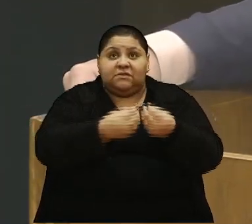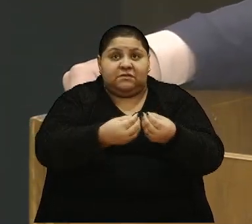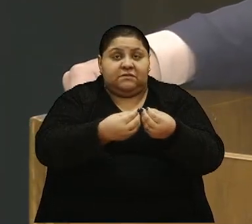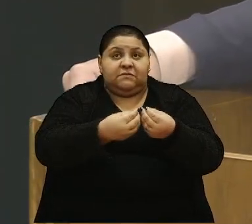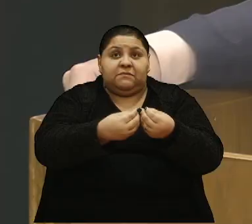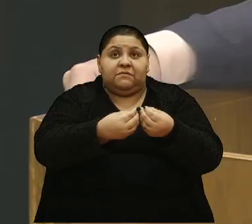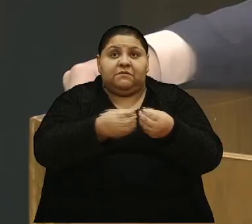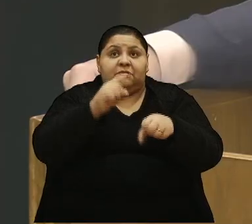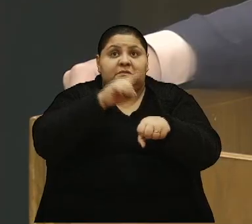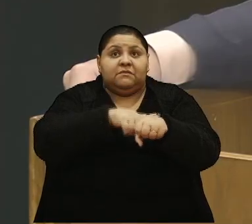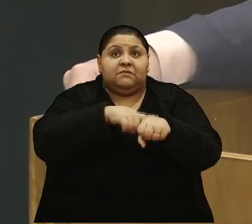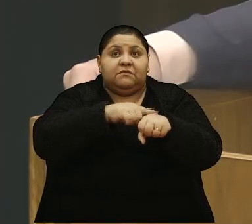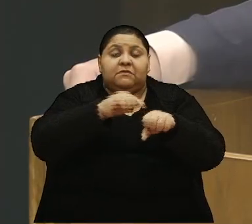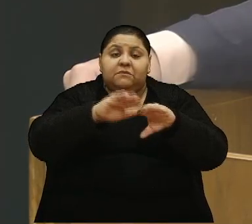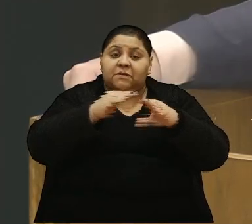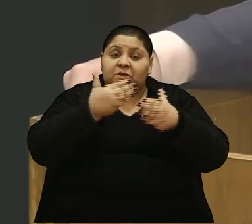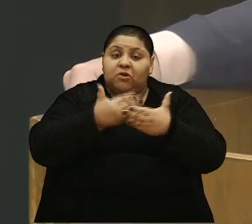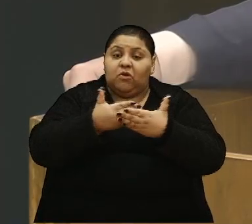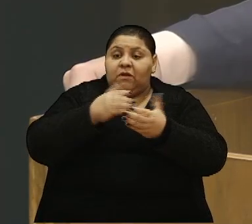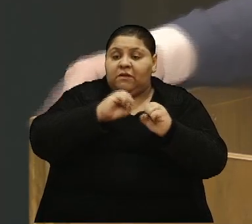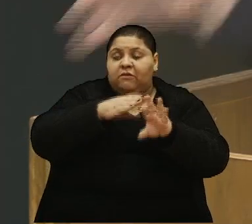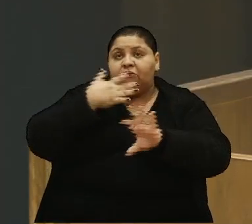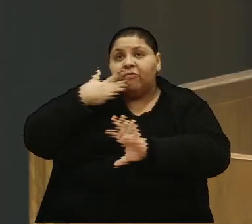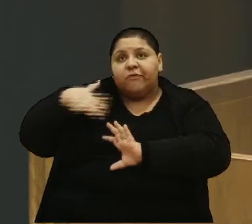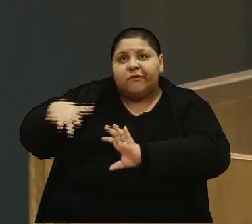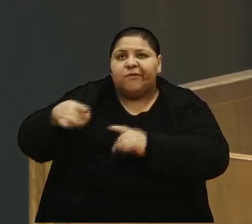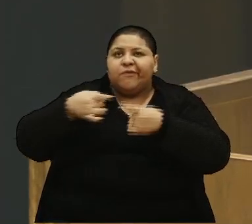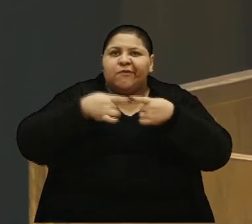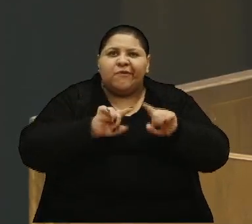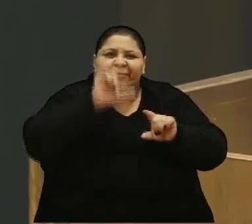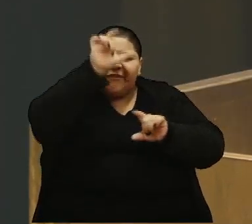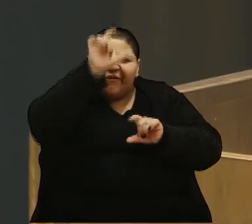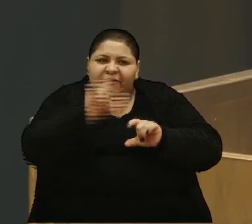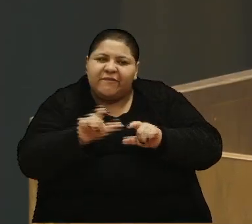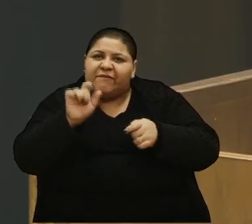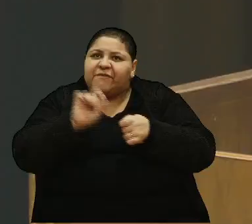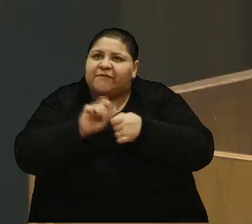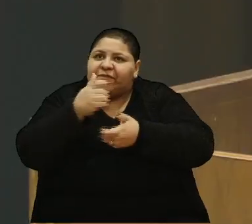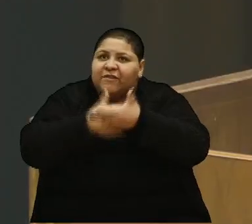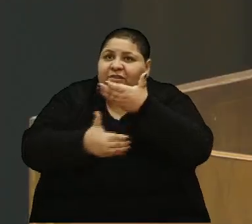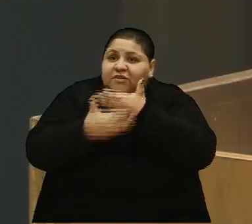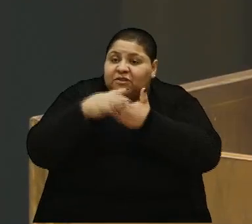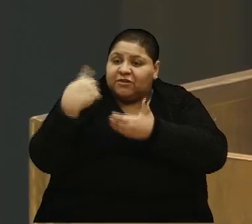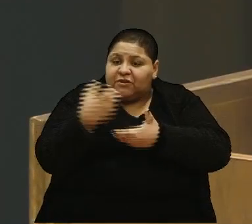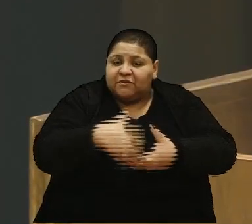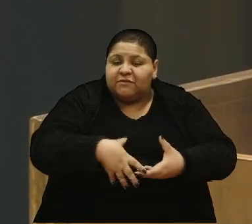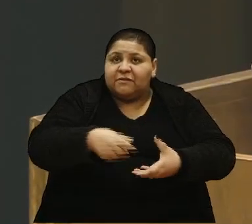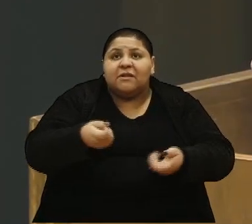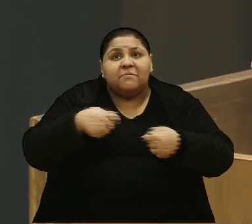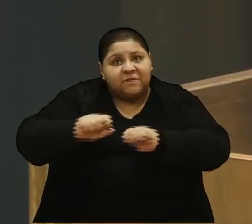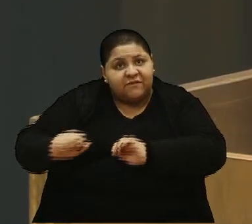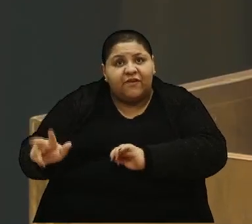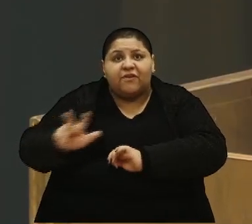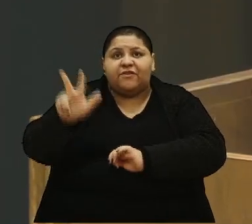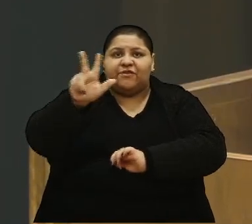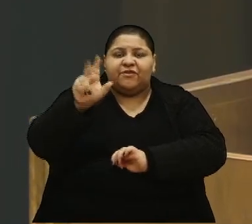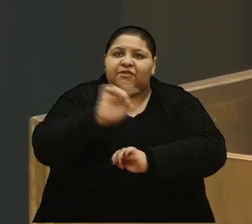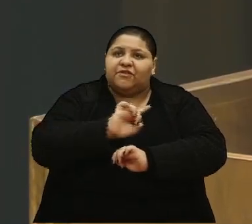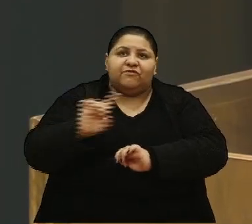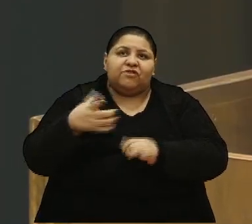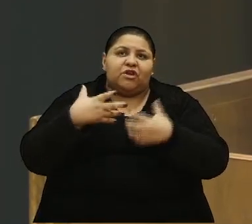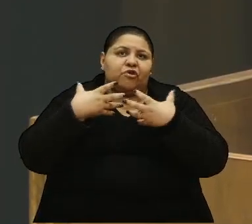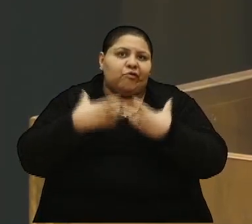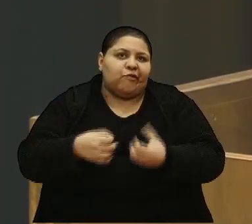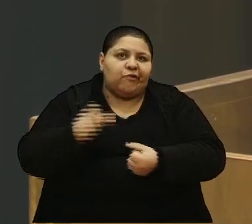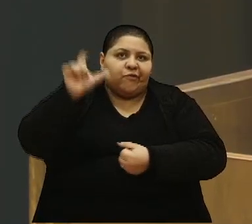tempo na escola de educação infantil. Mas essa pessoa que vai fazer tudo pelos nossos filhos, ela precisa estar valorizada. Não é admissível